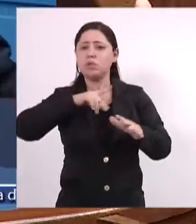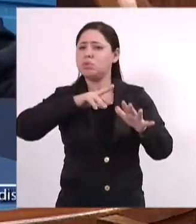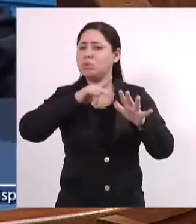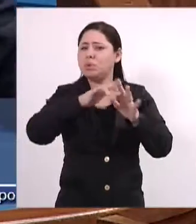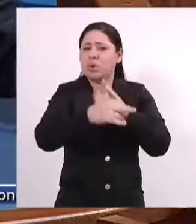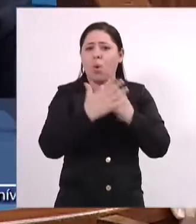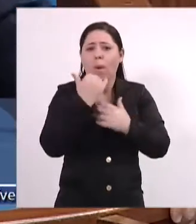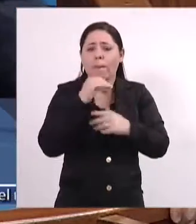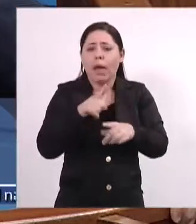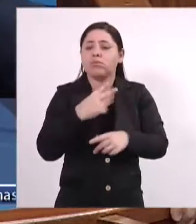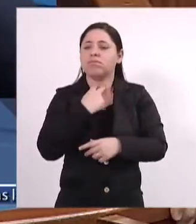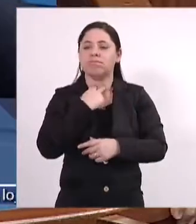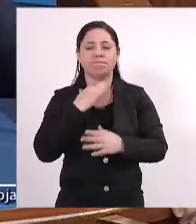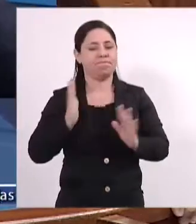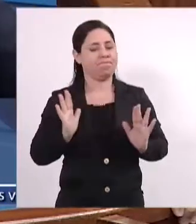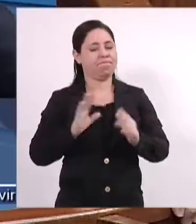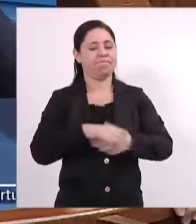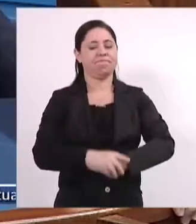etc. Ele não pode.